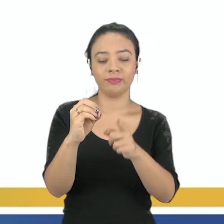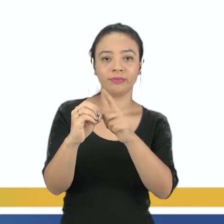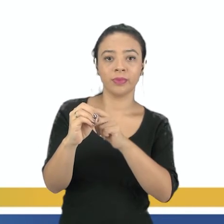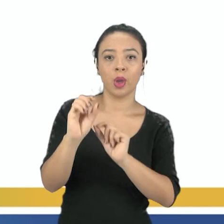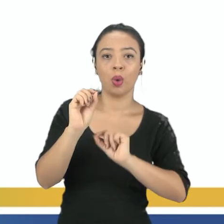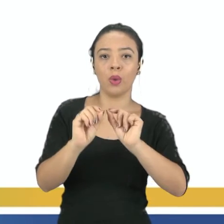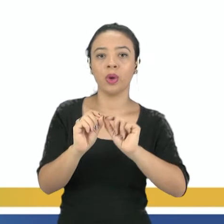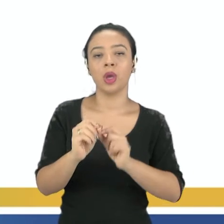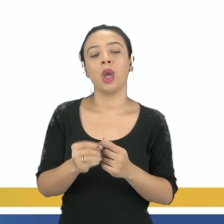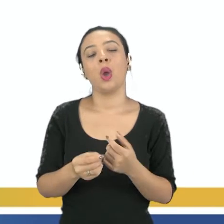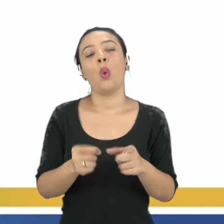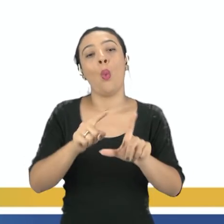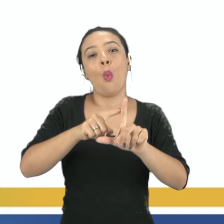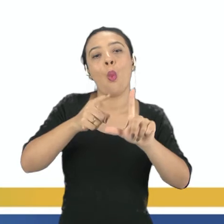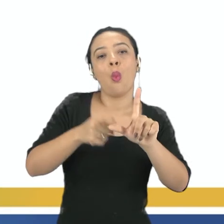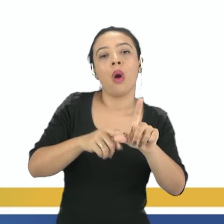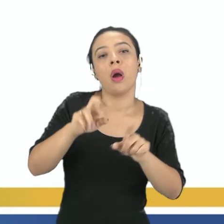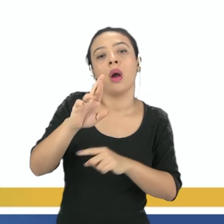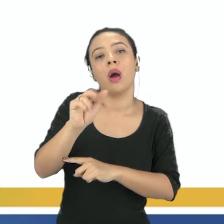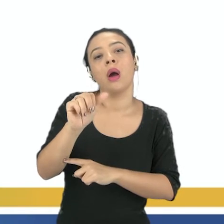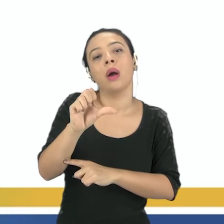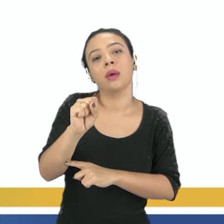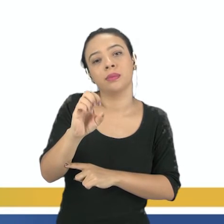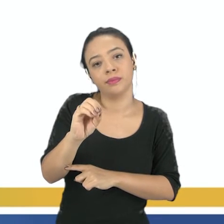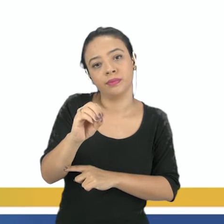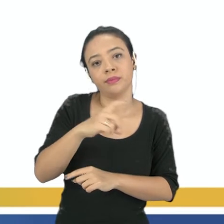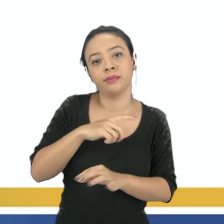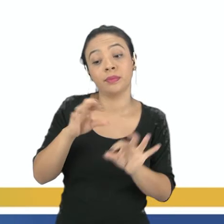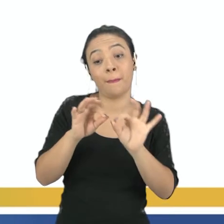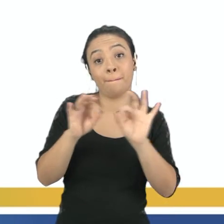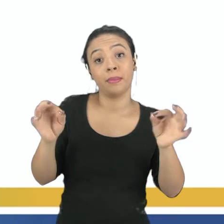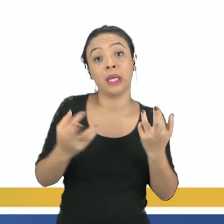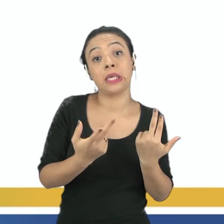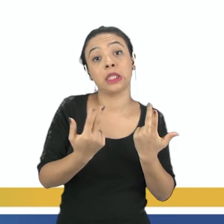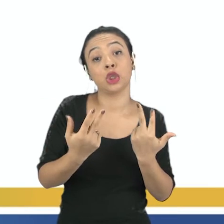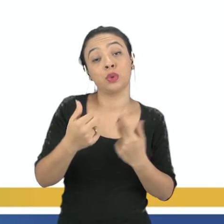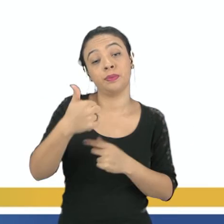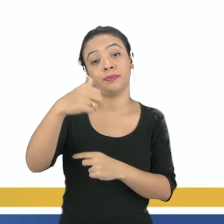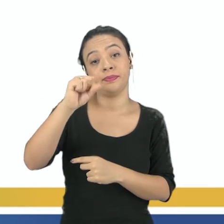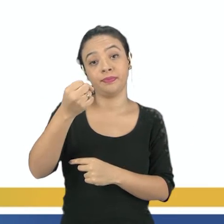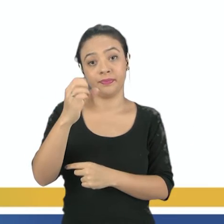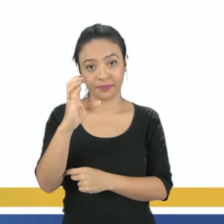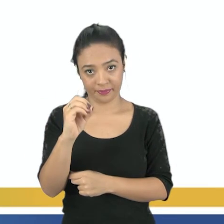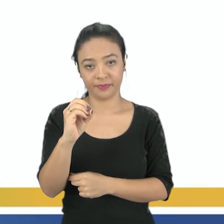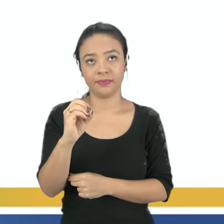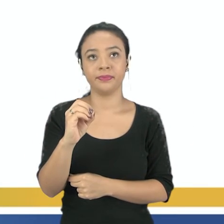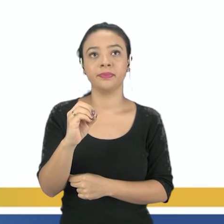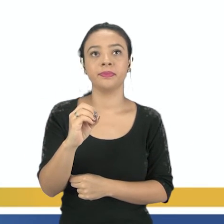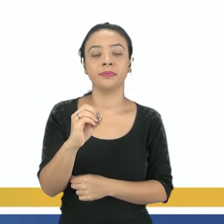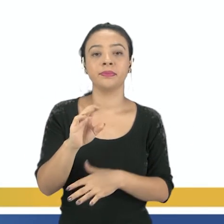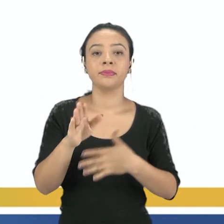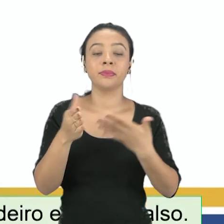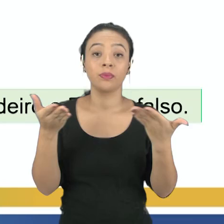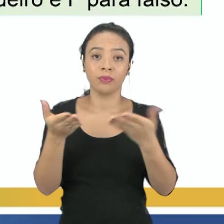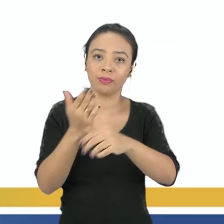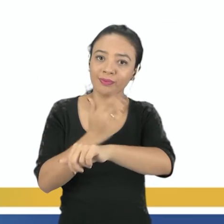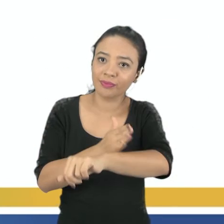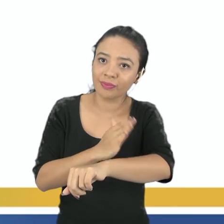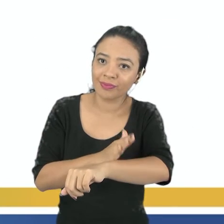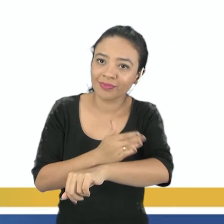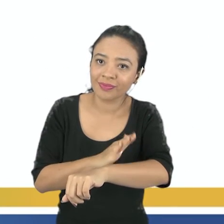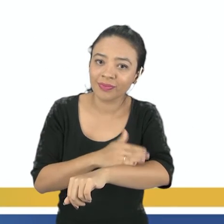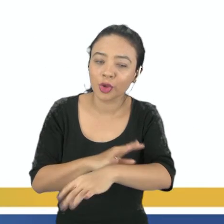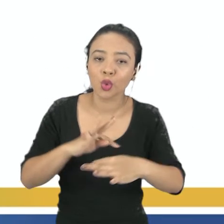ângulo que a gente chama de ângulo raso né o ângulo que tem medida igual a 180 graus Então vamos